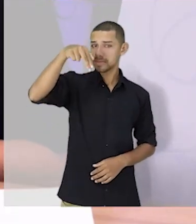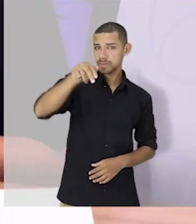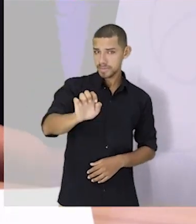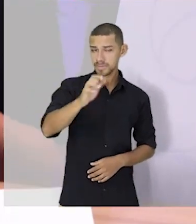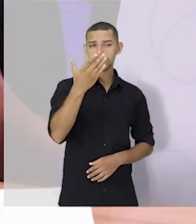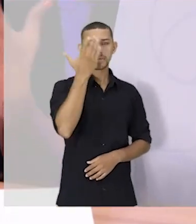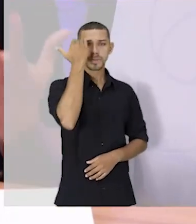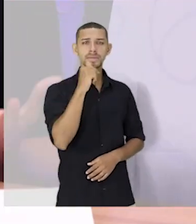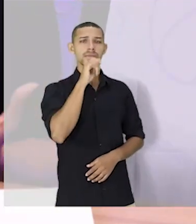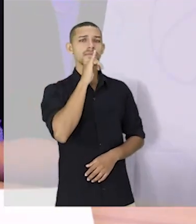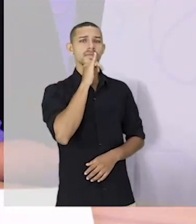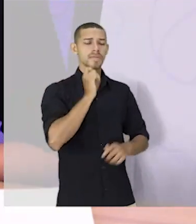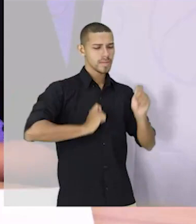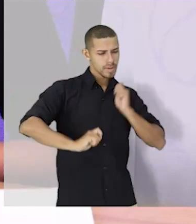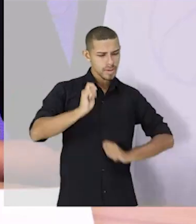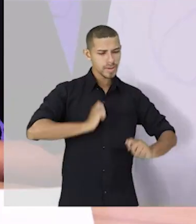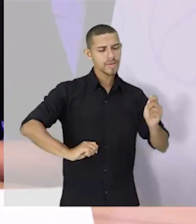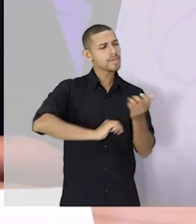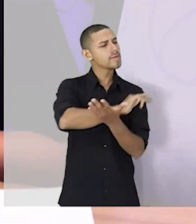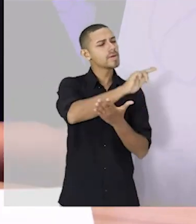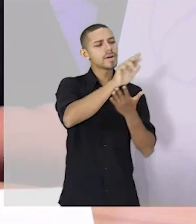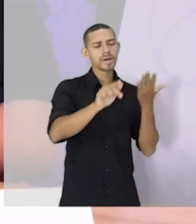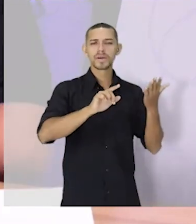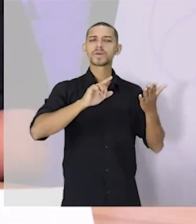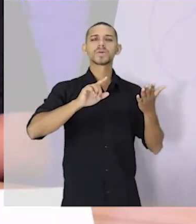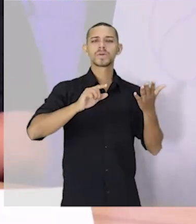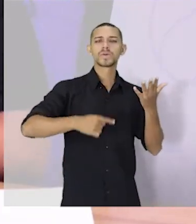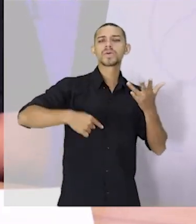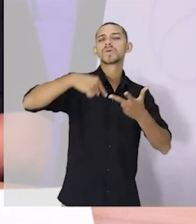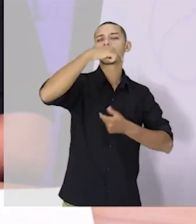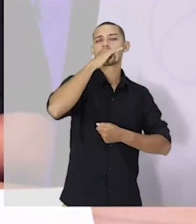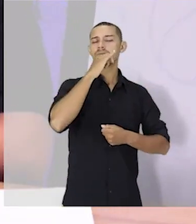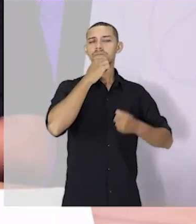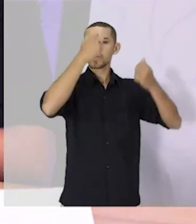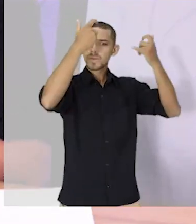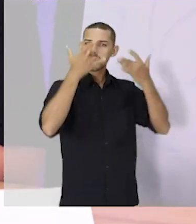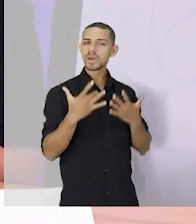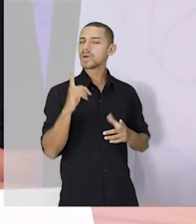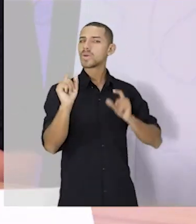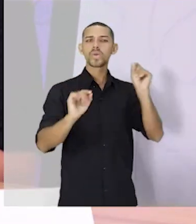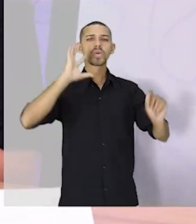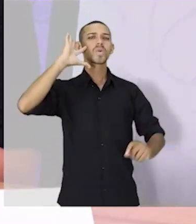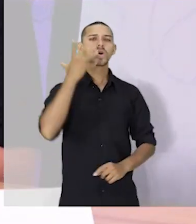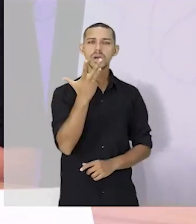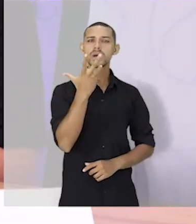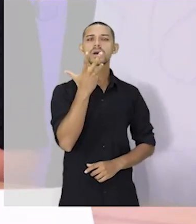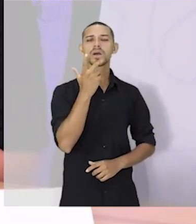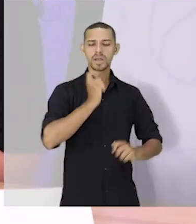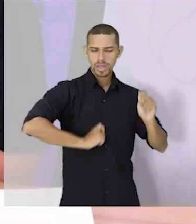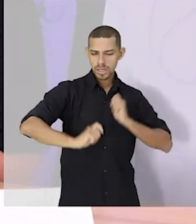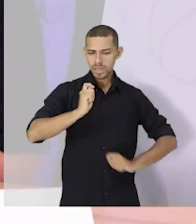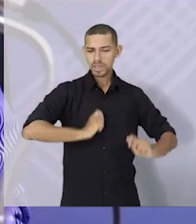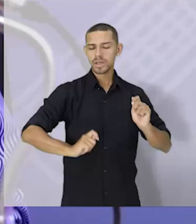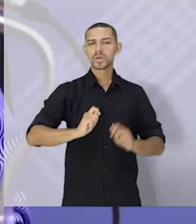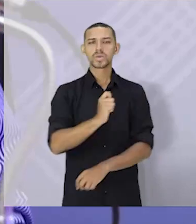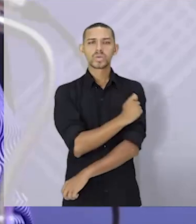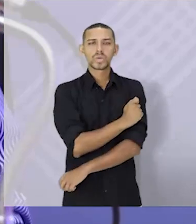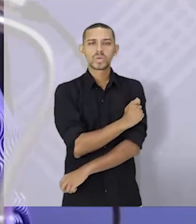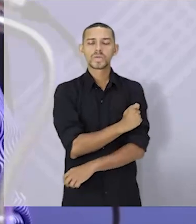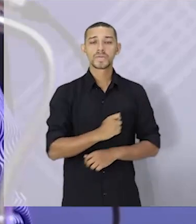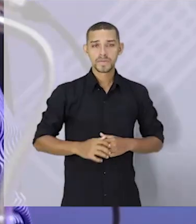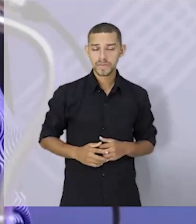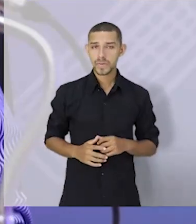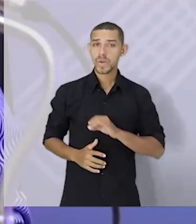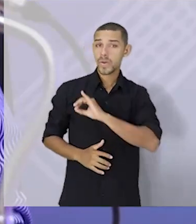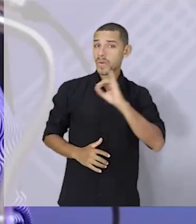se manifesta por diversas razões, né? Fala pra gente, conta pra gente o que tem gerado ansiedade nos nossos estudantes. Olá,